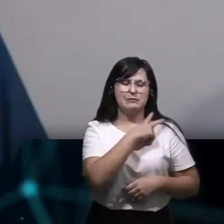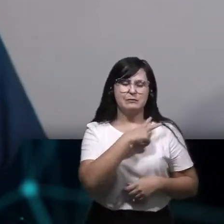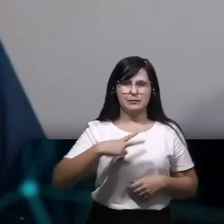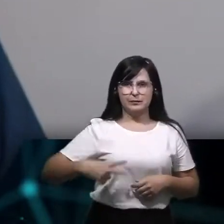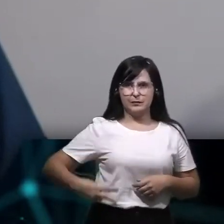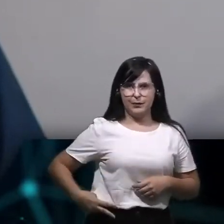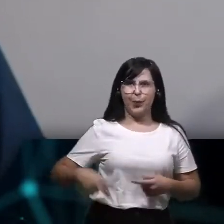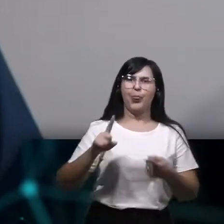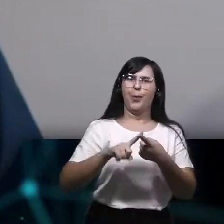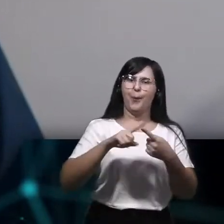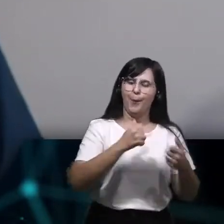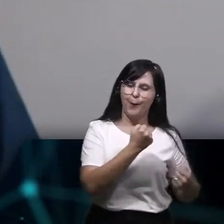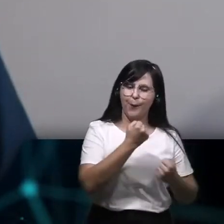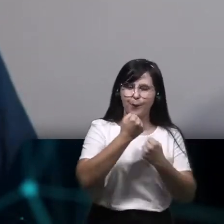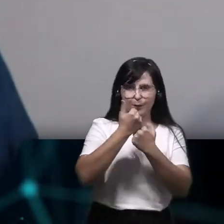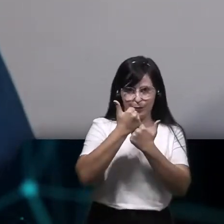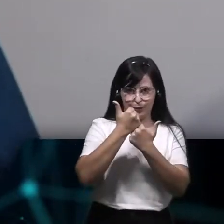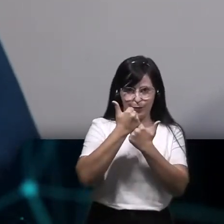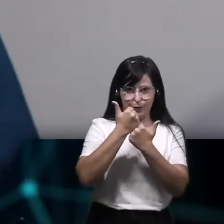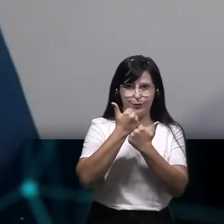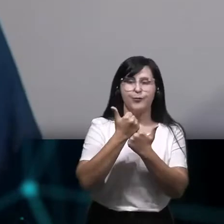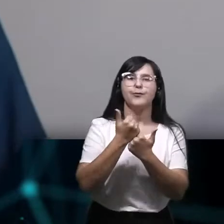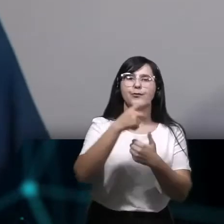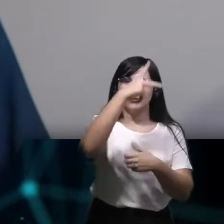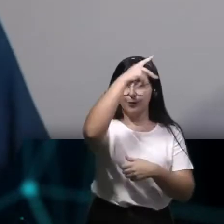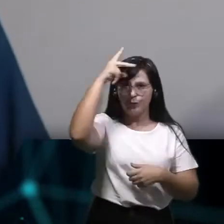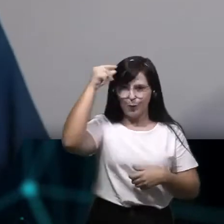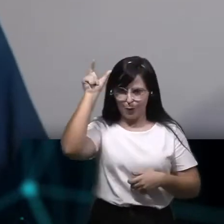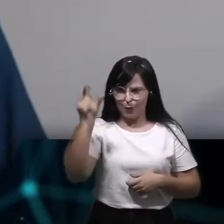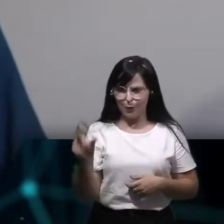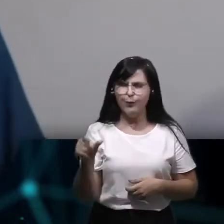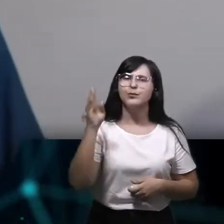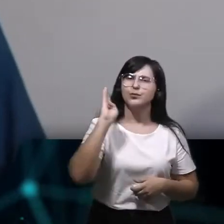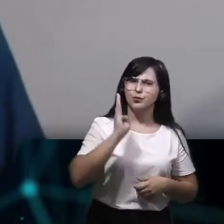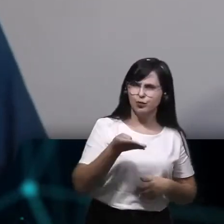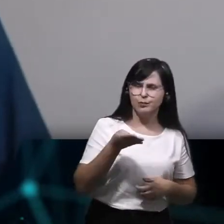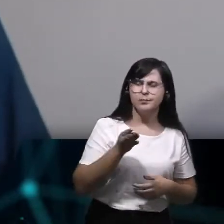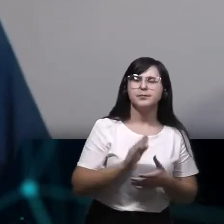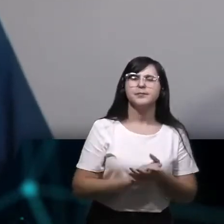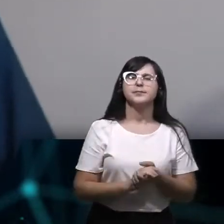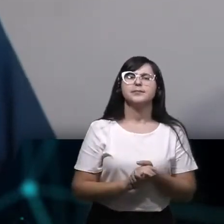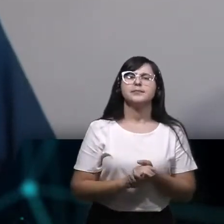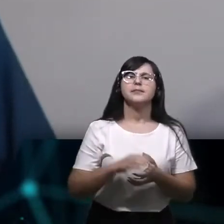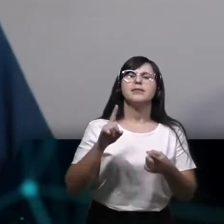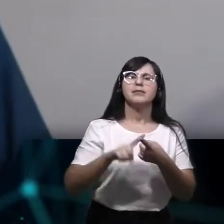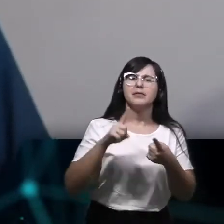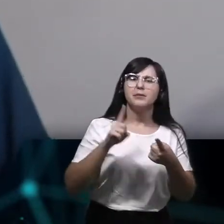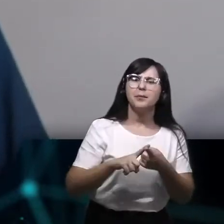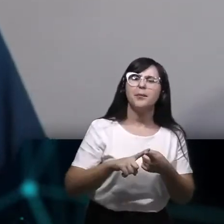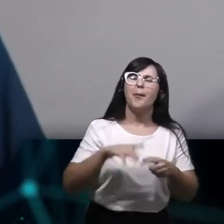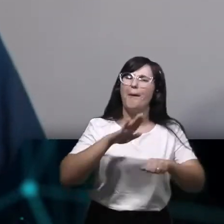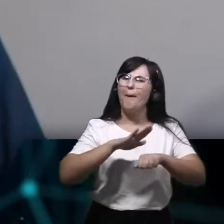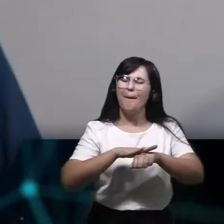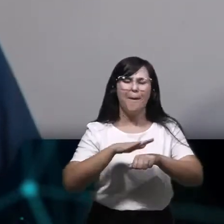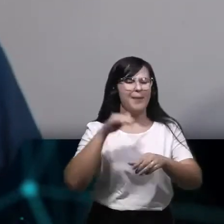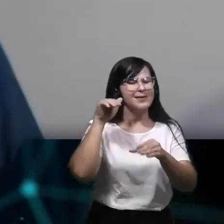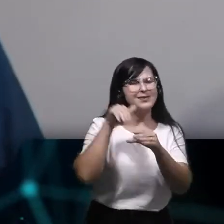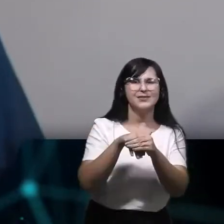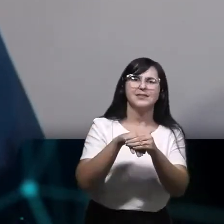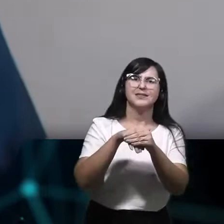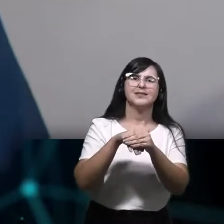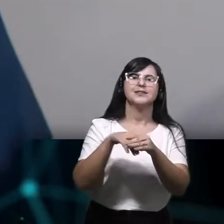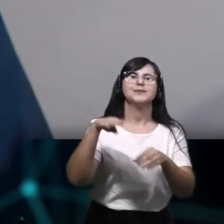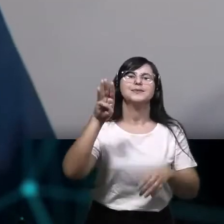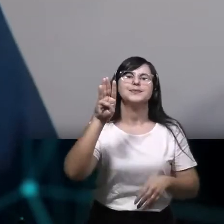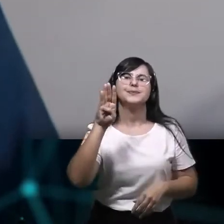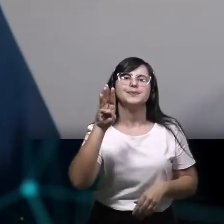vice-prefeito, candidato a deputado na eleição de 2018, o mais bem votado na sede do Brejo. E agora